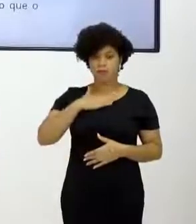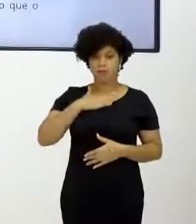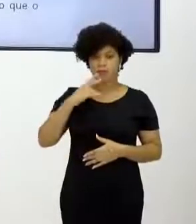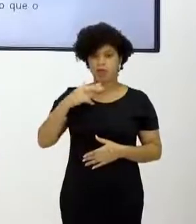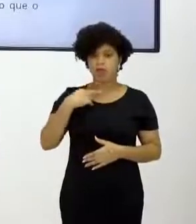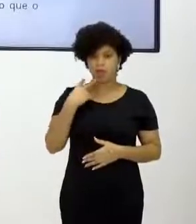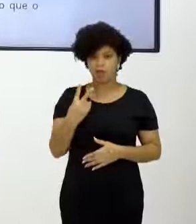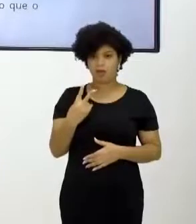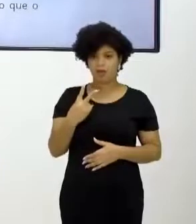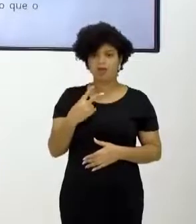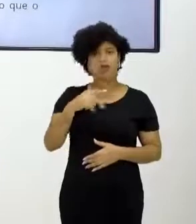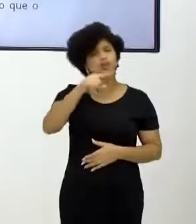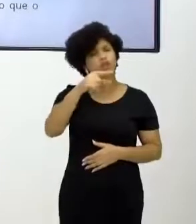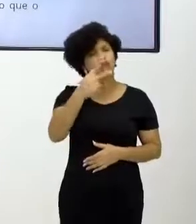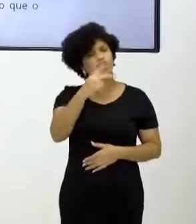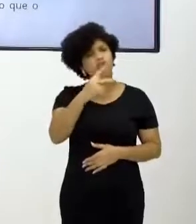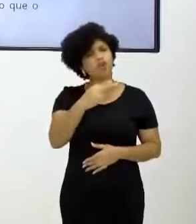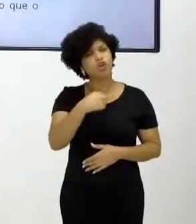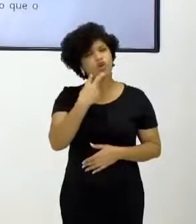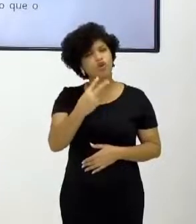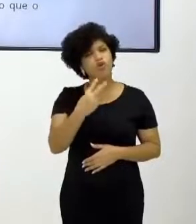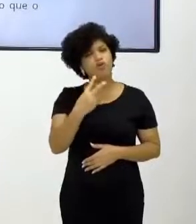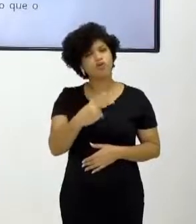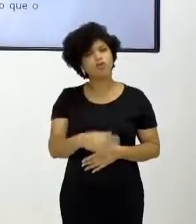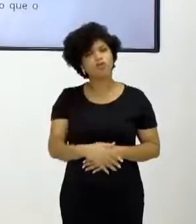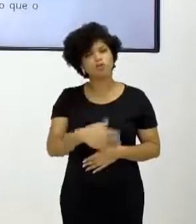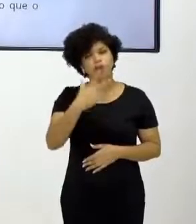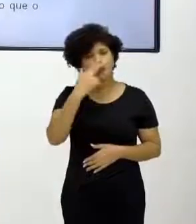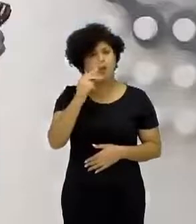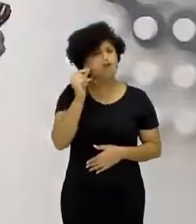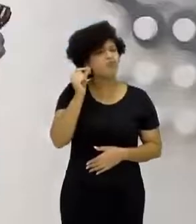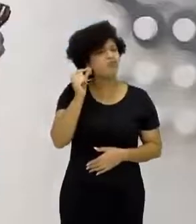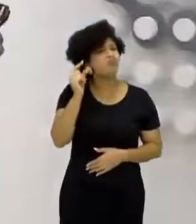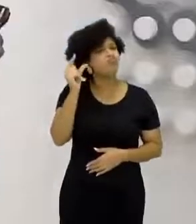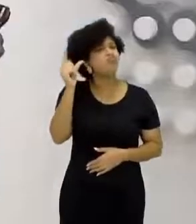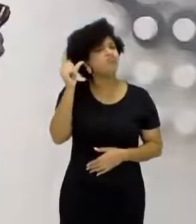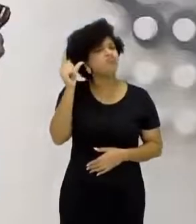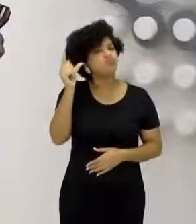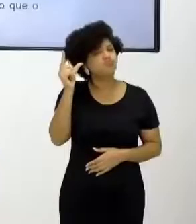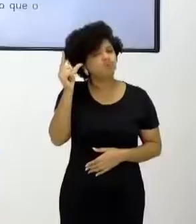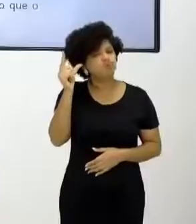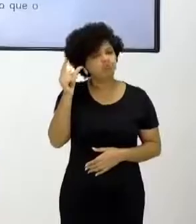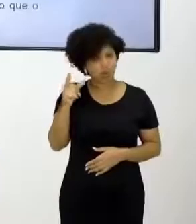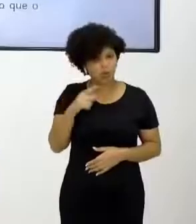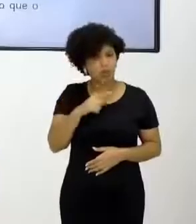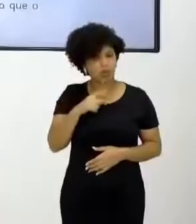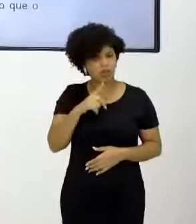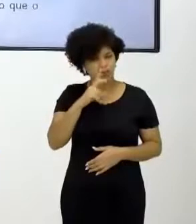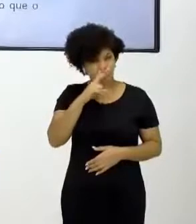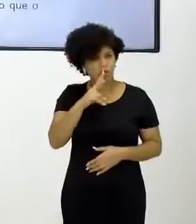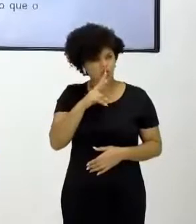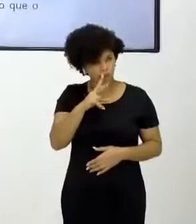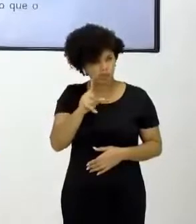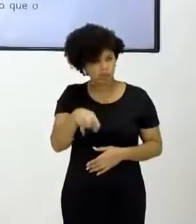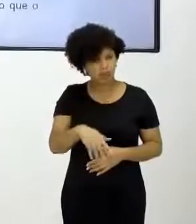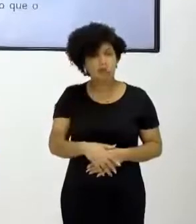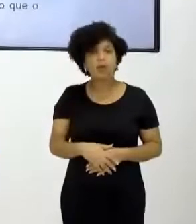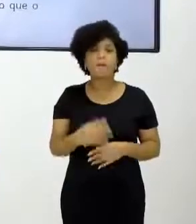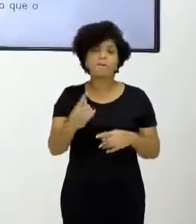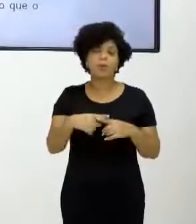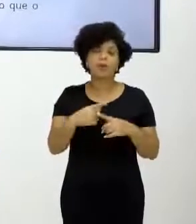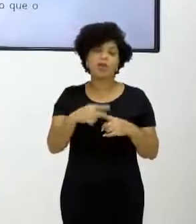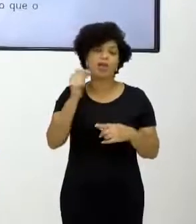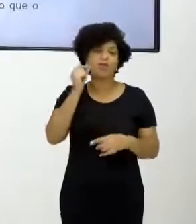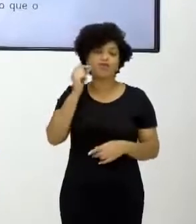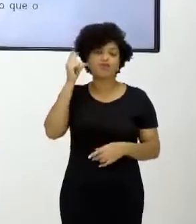fala, ó, a sua voz aí, né, como é uma voz mais aguda, né, tô mais pro agudo, então uma voz de alta frequência, né, então alta frequência